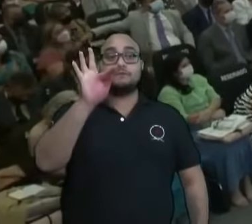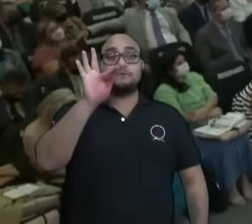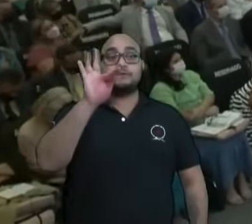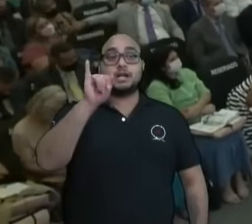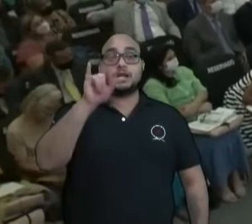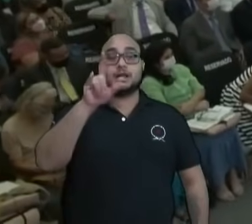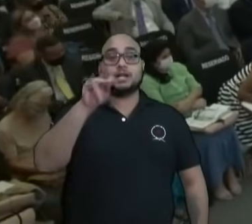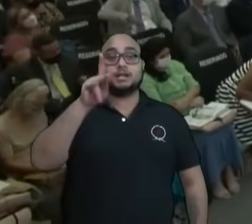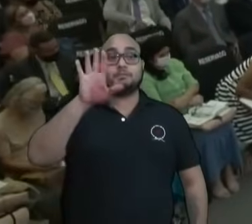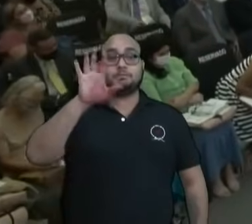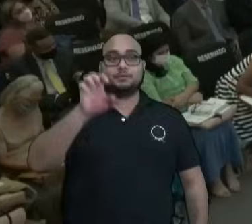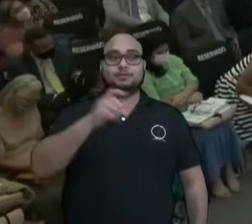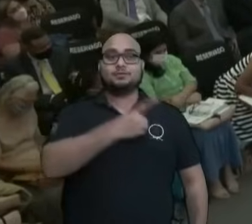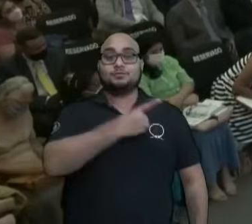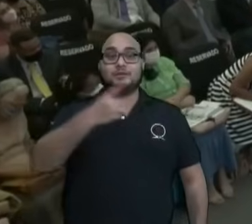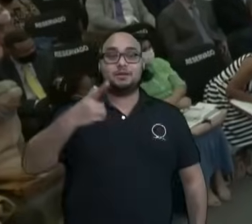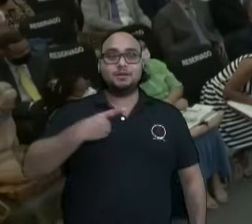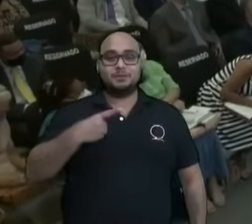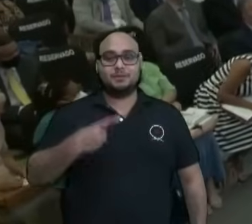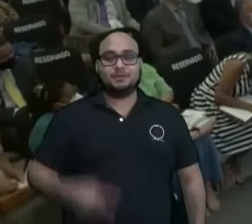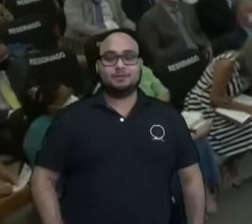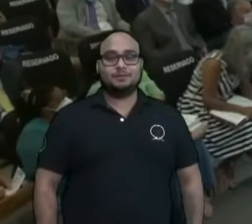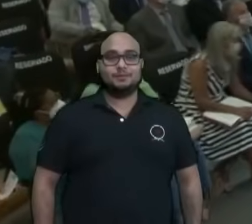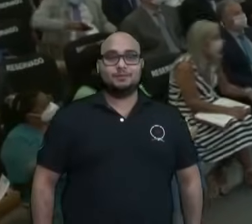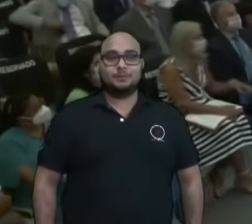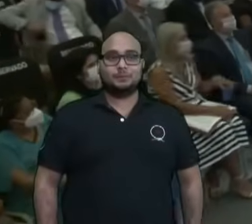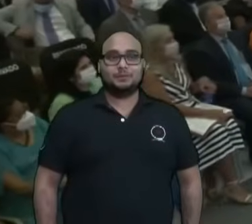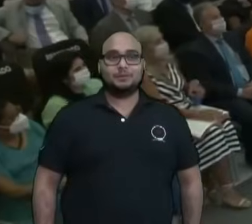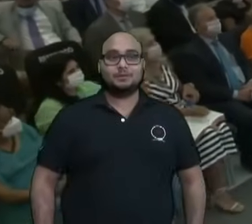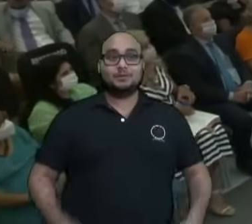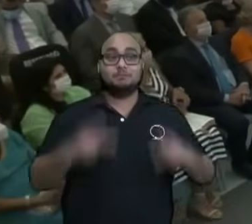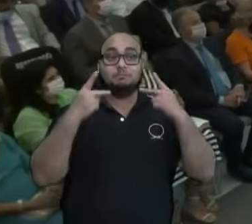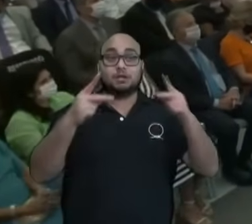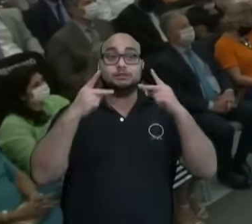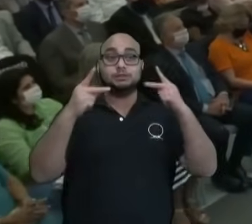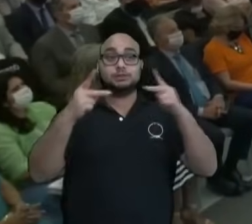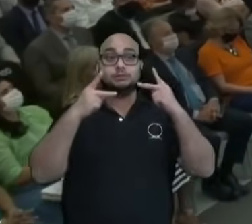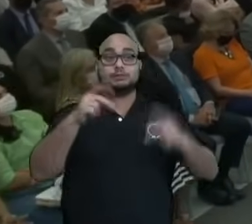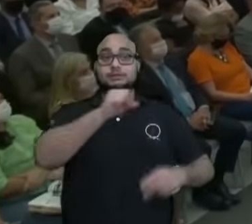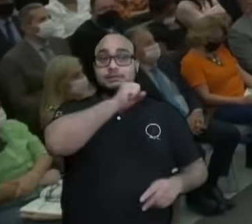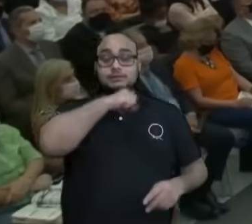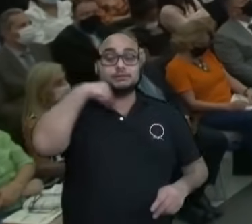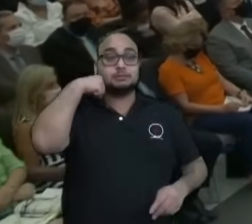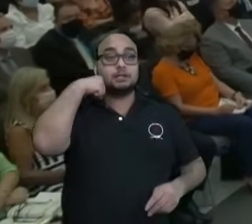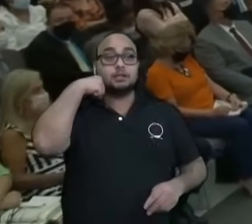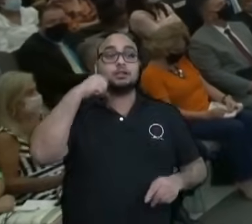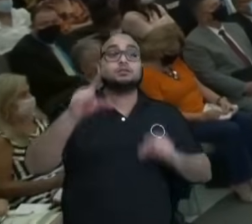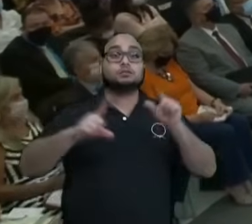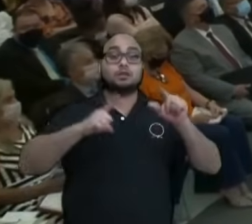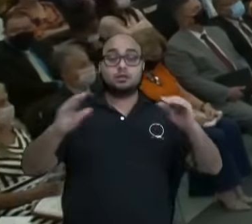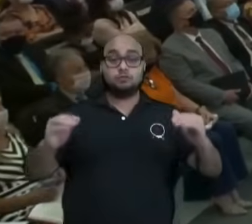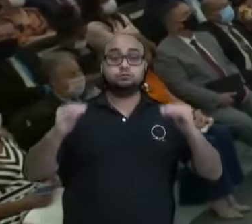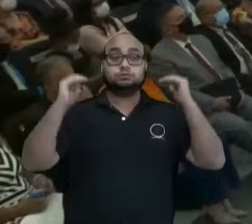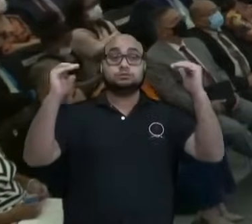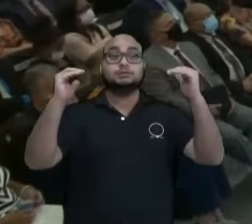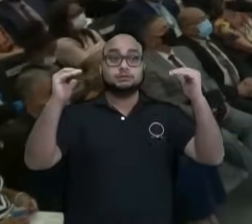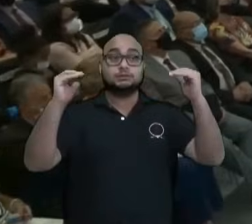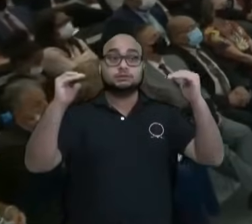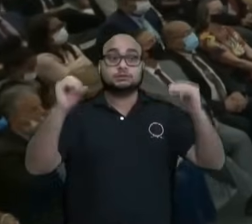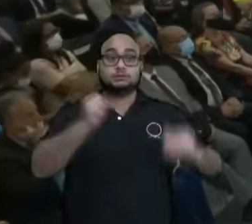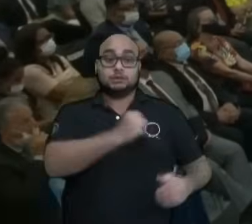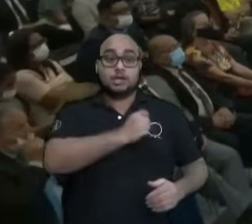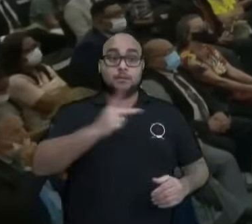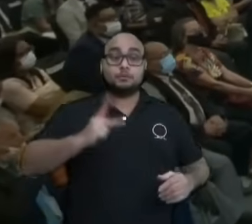65 atos 8 ele vai pregar em Samaria ele tá debaixo de autoridade Apostólica Ele